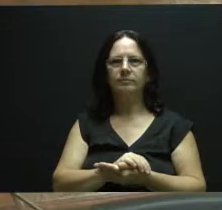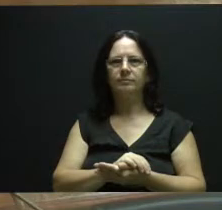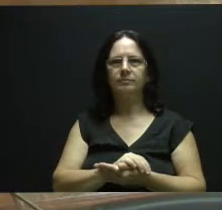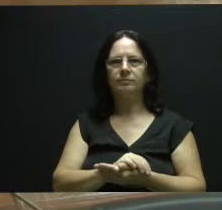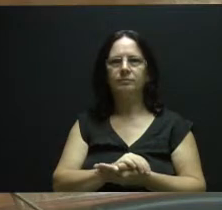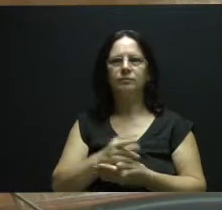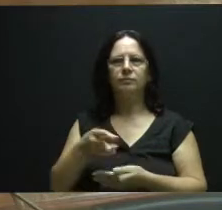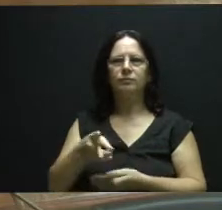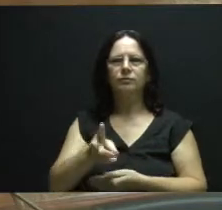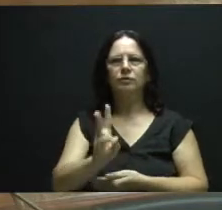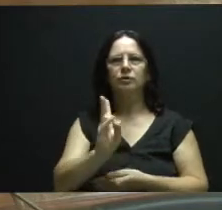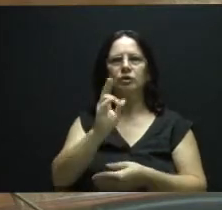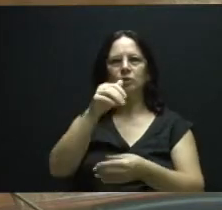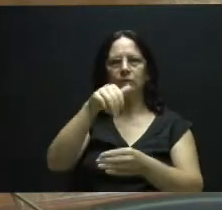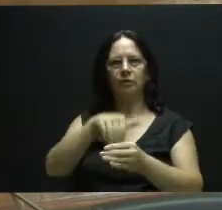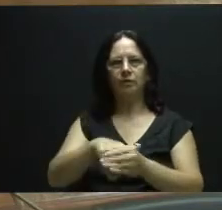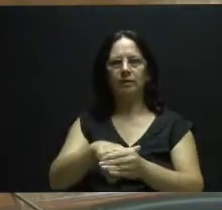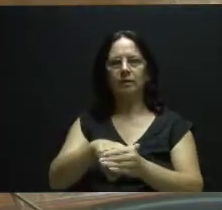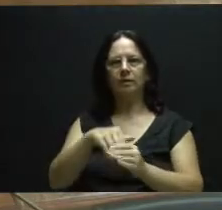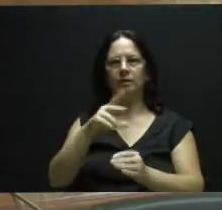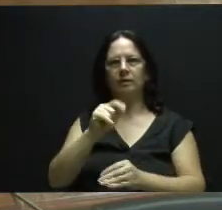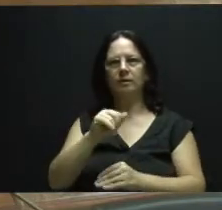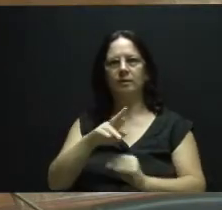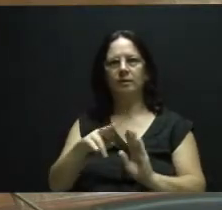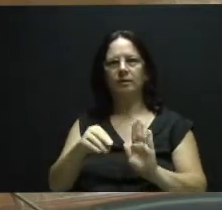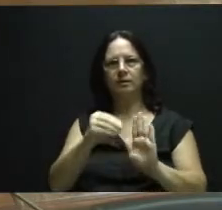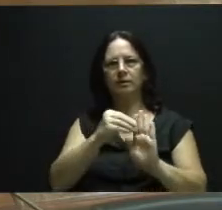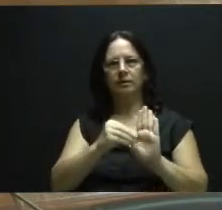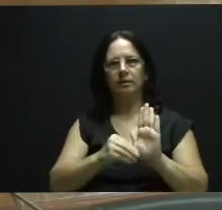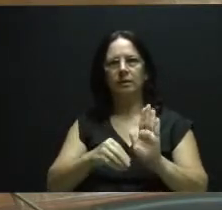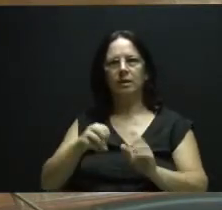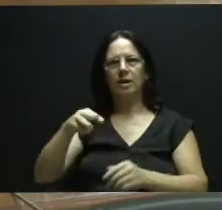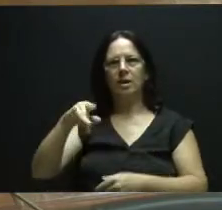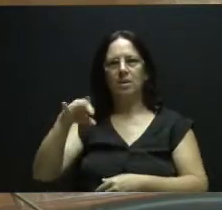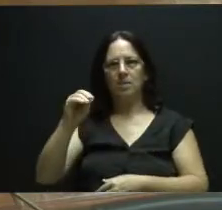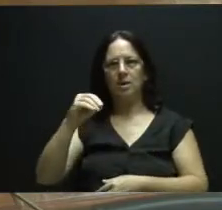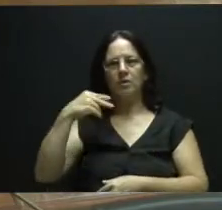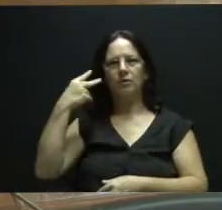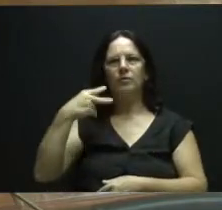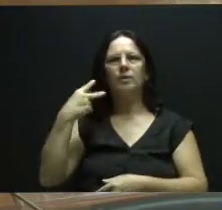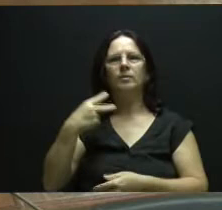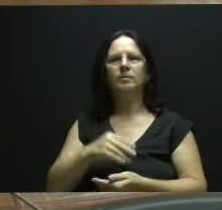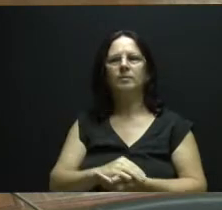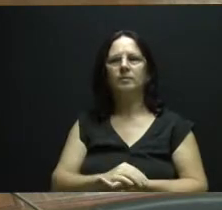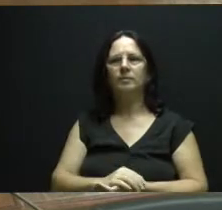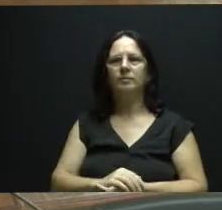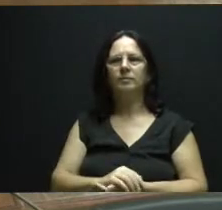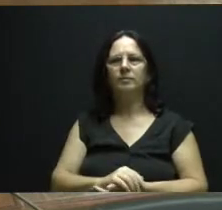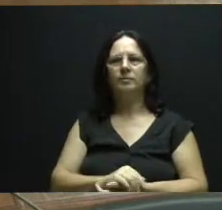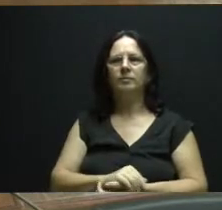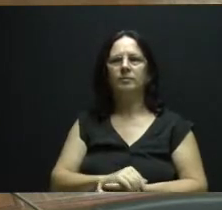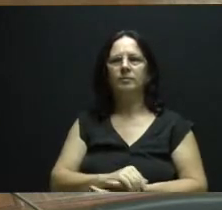continua em votação o parecer com a palavra o vereador macio vieira má sina